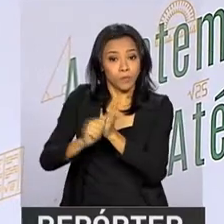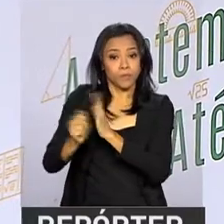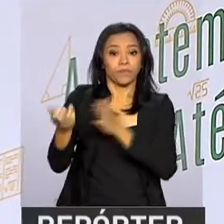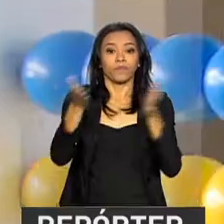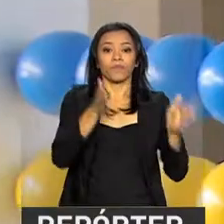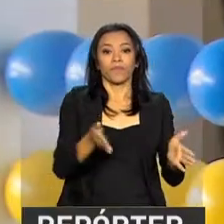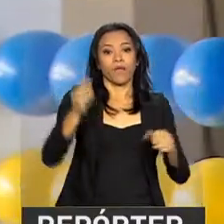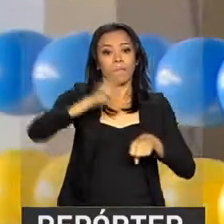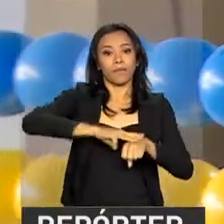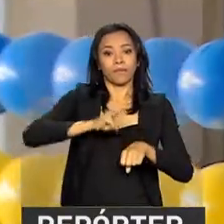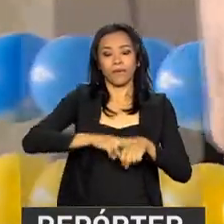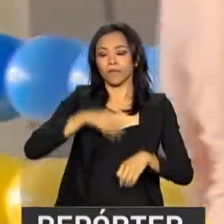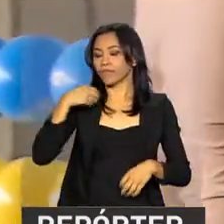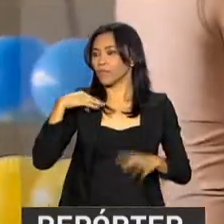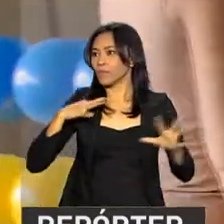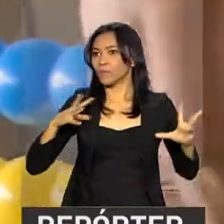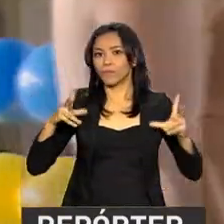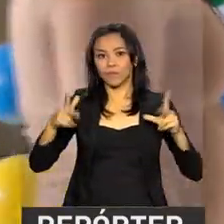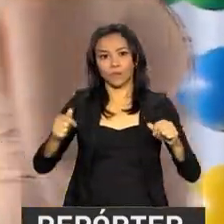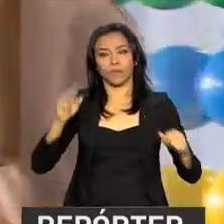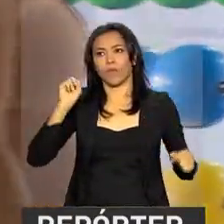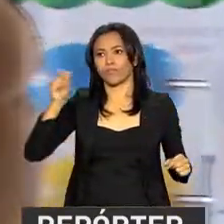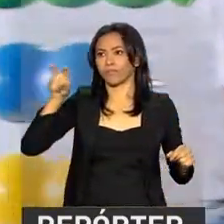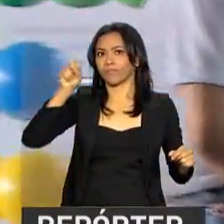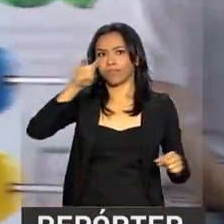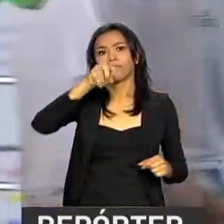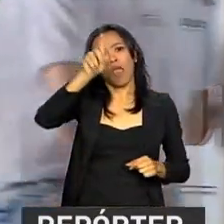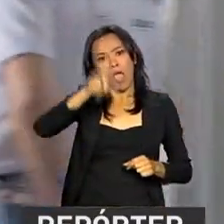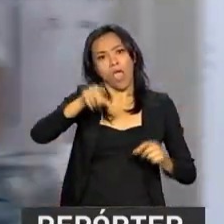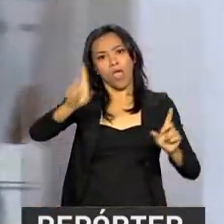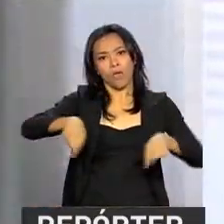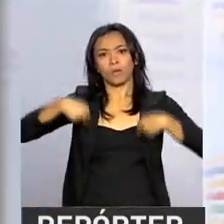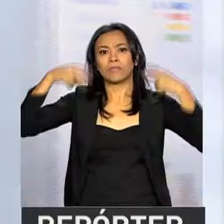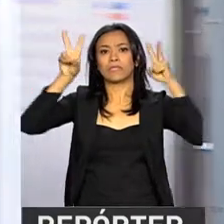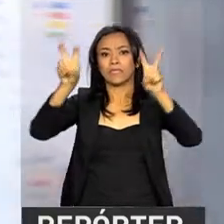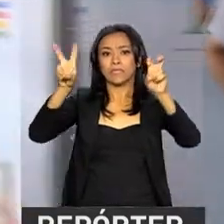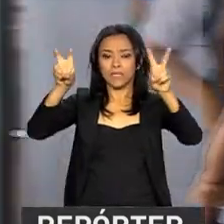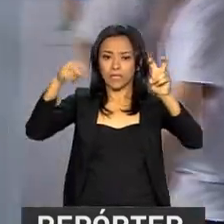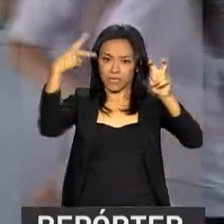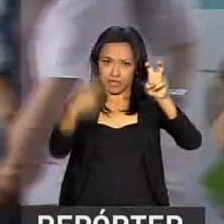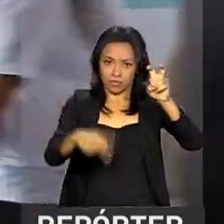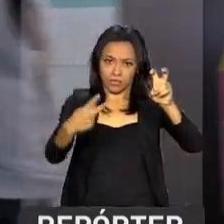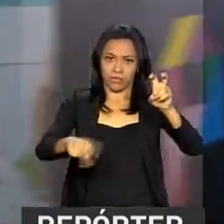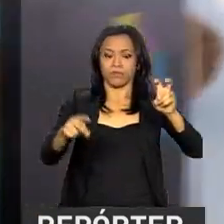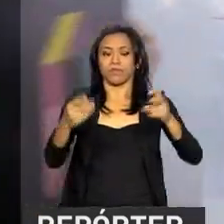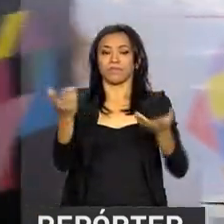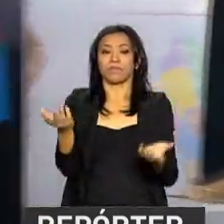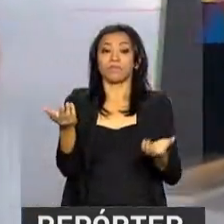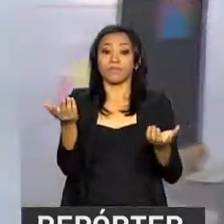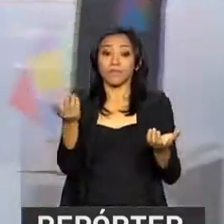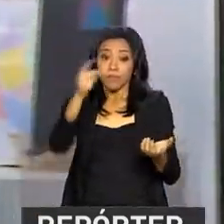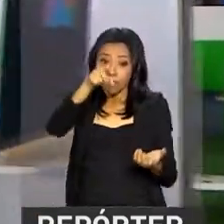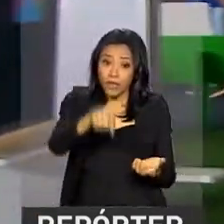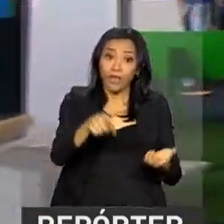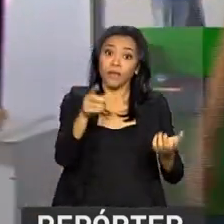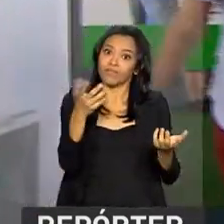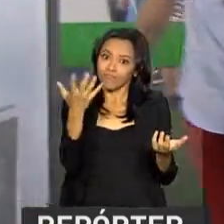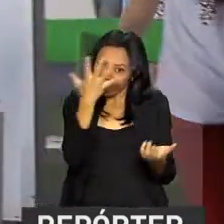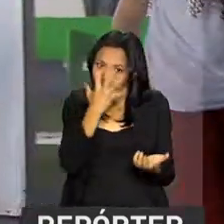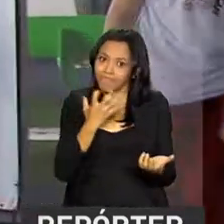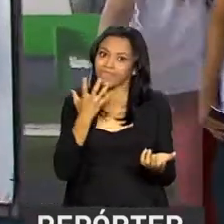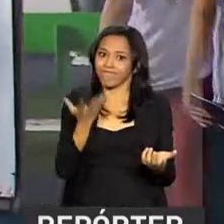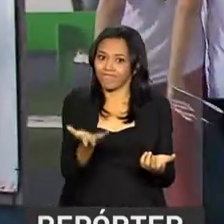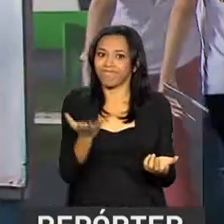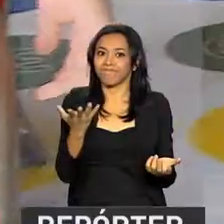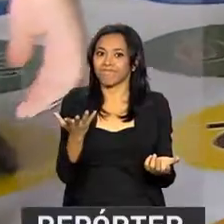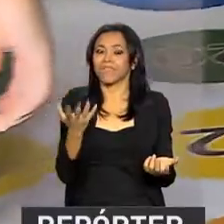está em tudo esse é o tema da 14ª edição da snct é coisa muito séria mas que